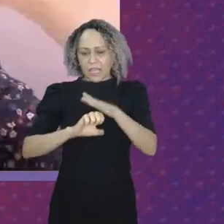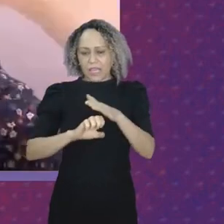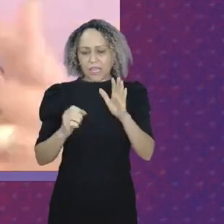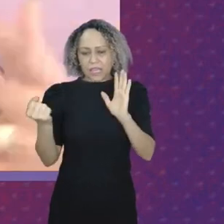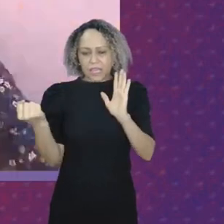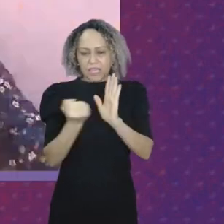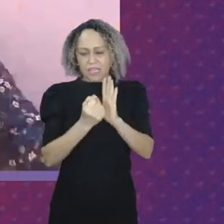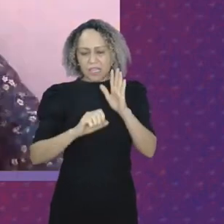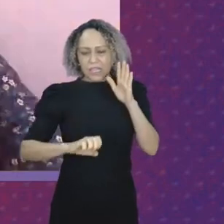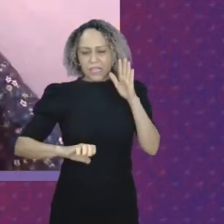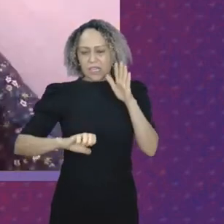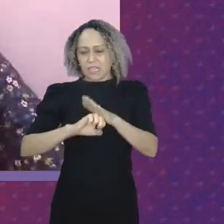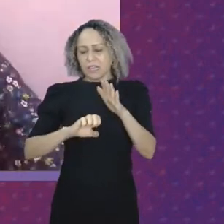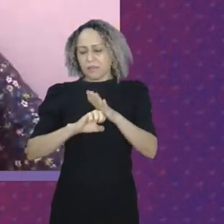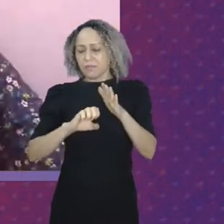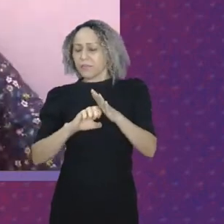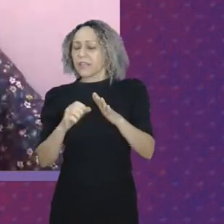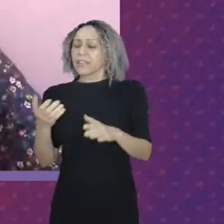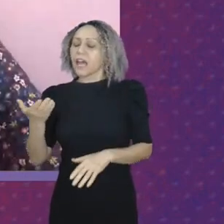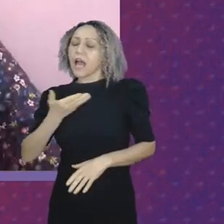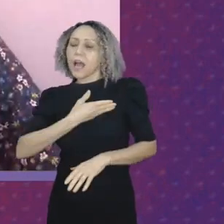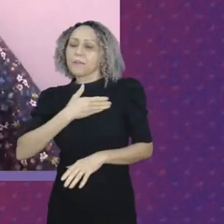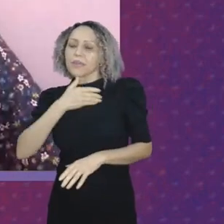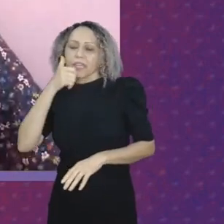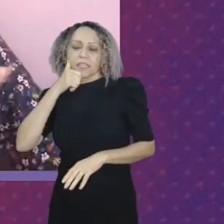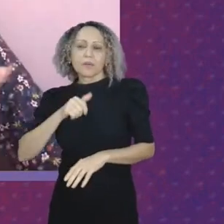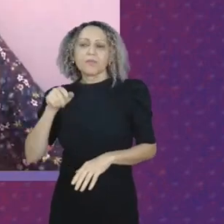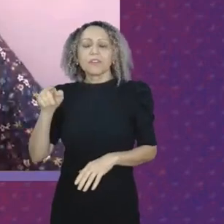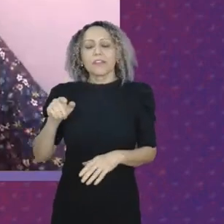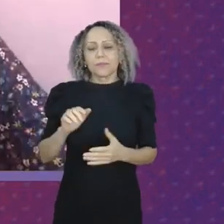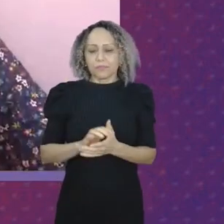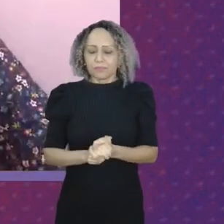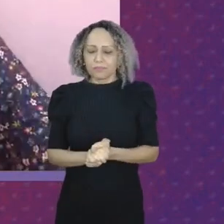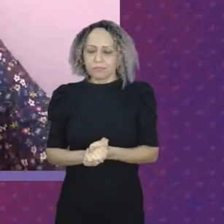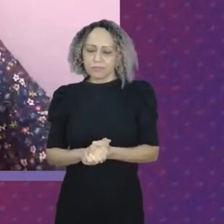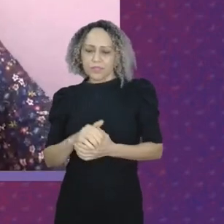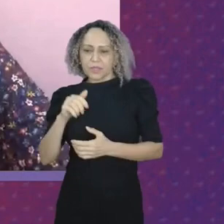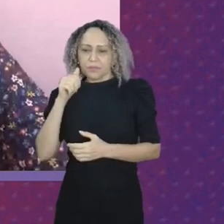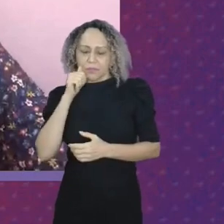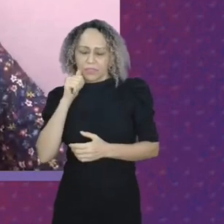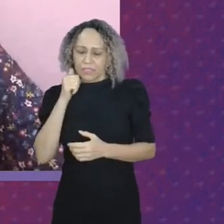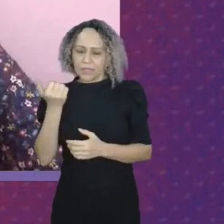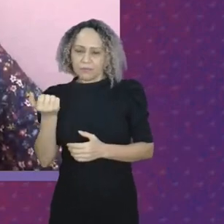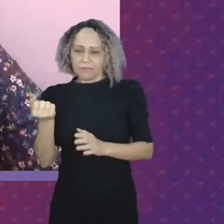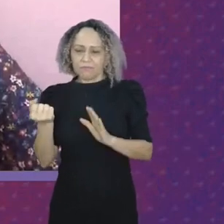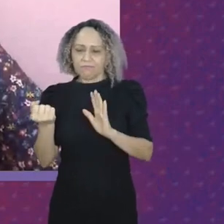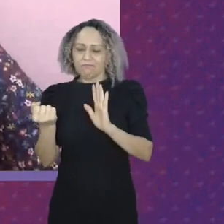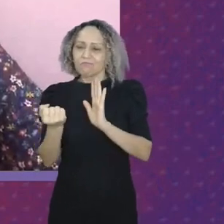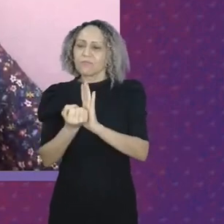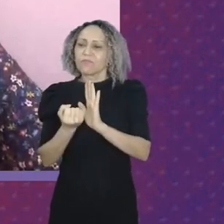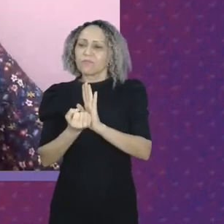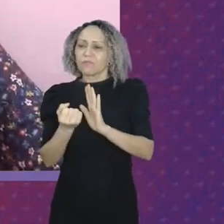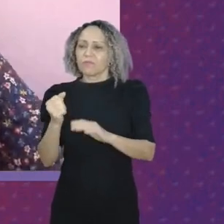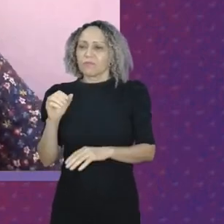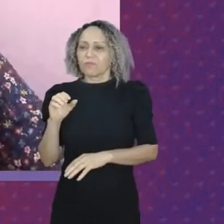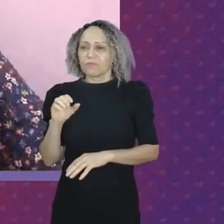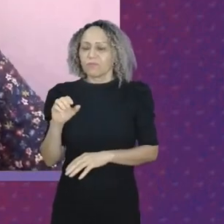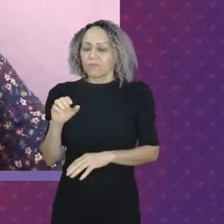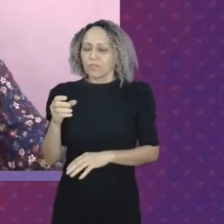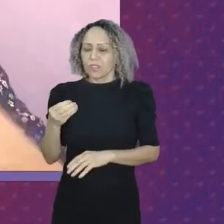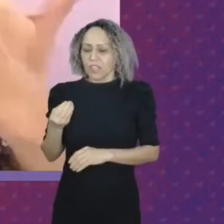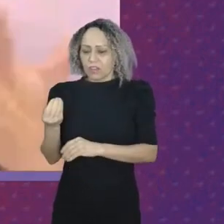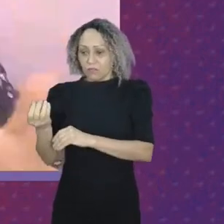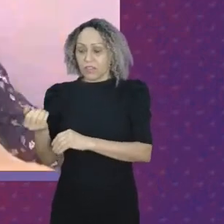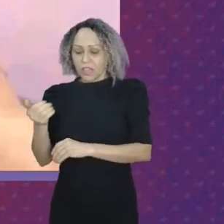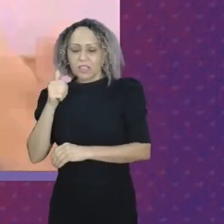que garante, que vai garantir acesso ao emprego a mulheres que foram vítimas de violência. E muito